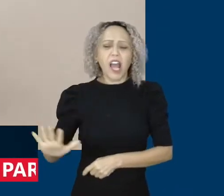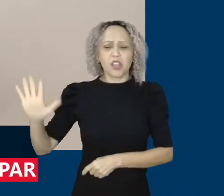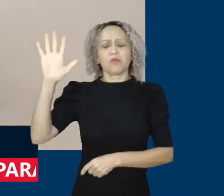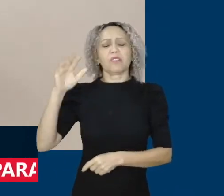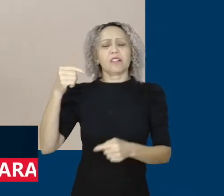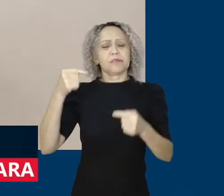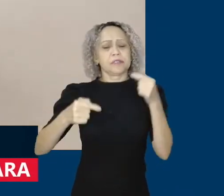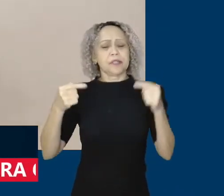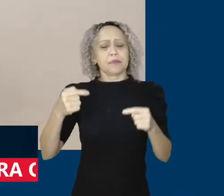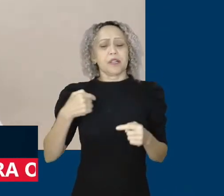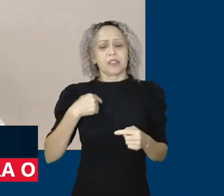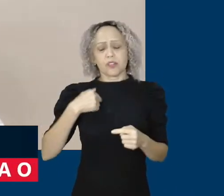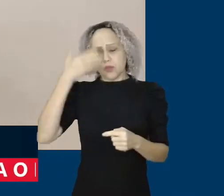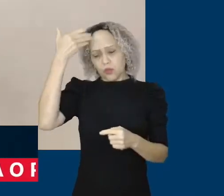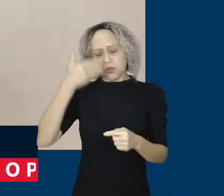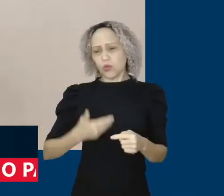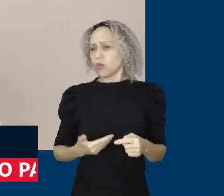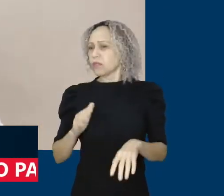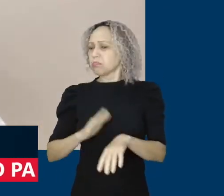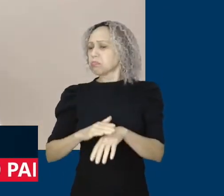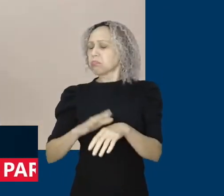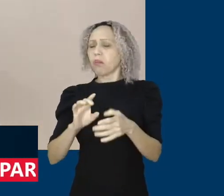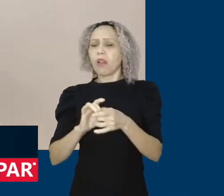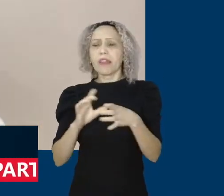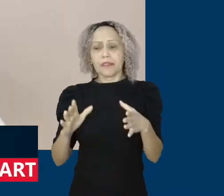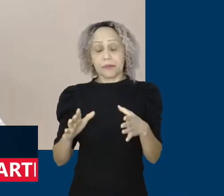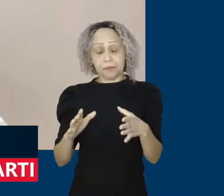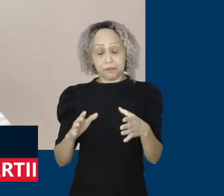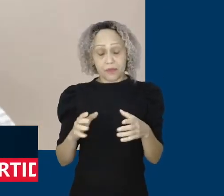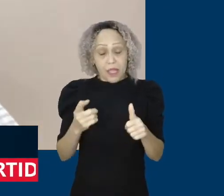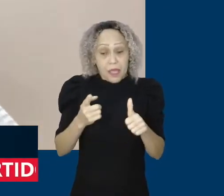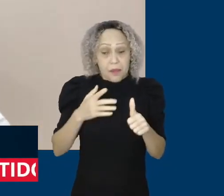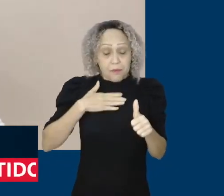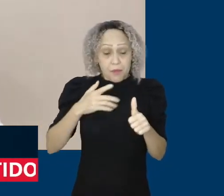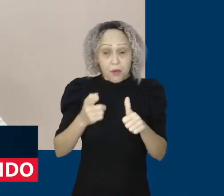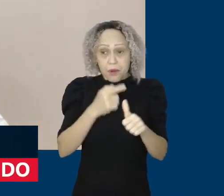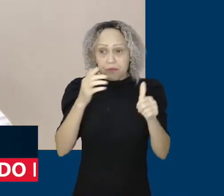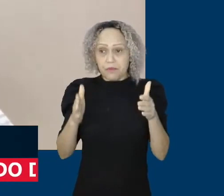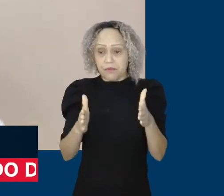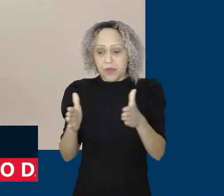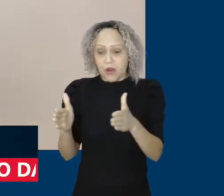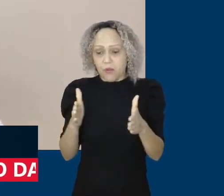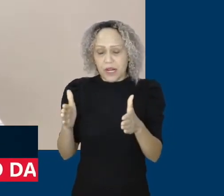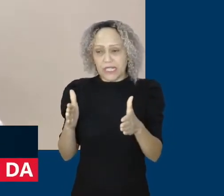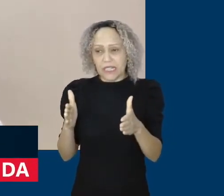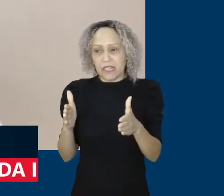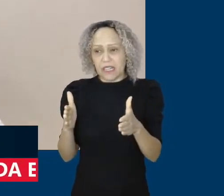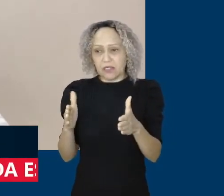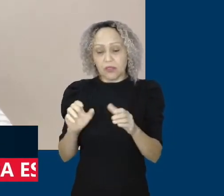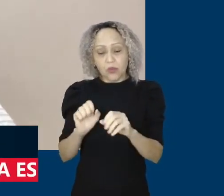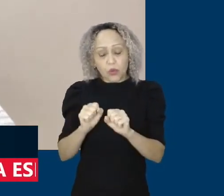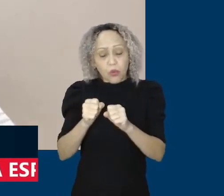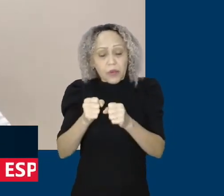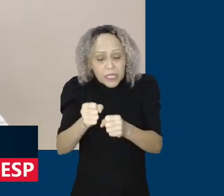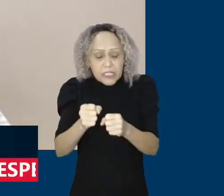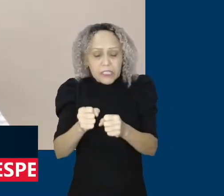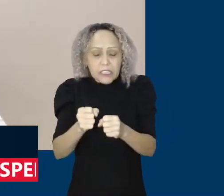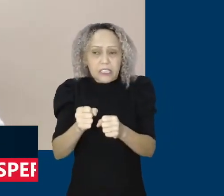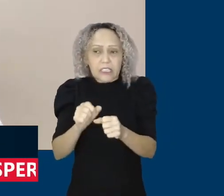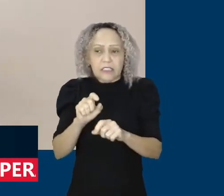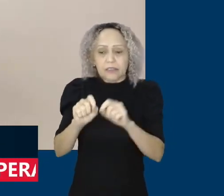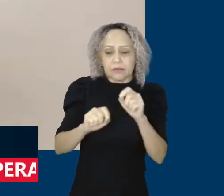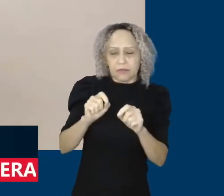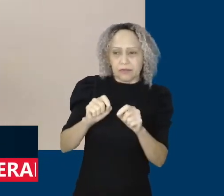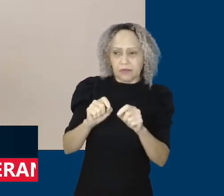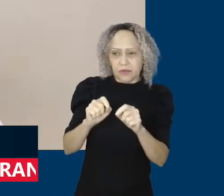debate. Como eu, nesse primeiro semestre, meu primeiro mandato, então nesse primeiro semestre estou me dedicando a tentar reposicionar essa